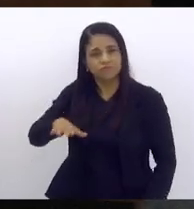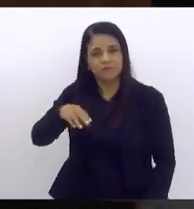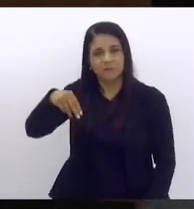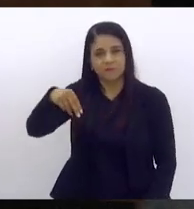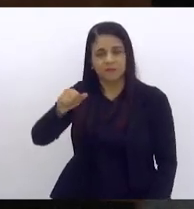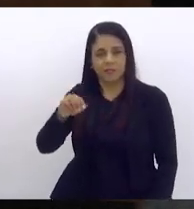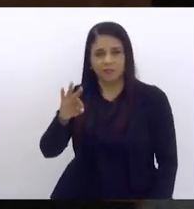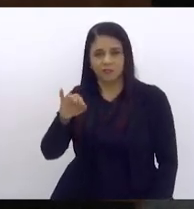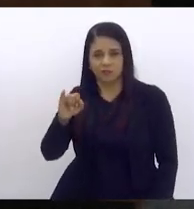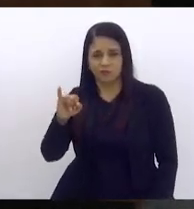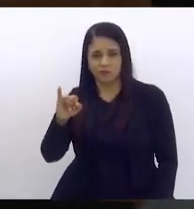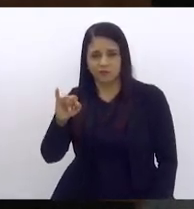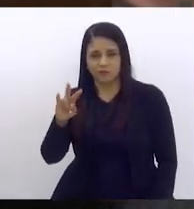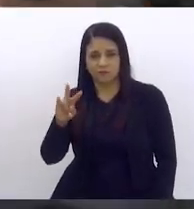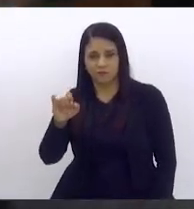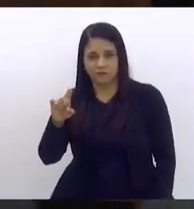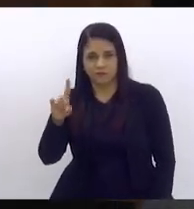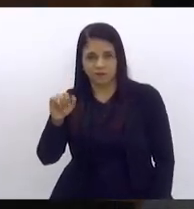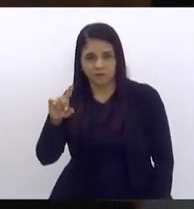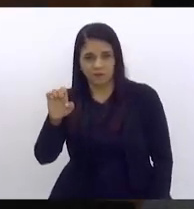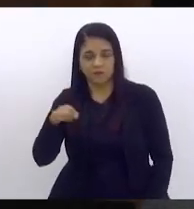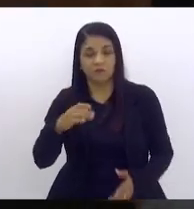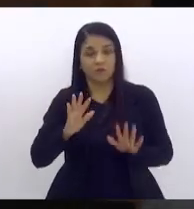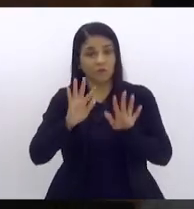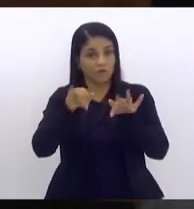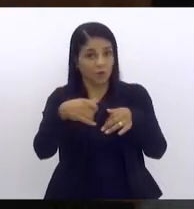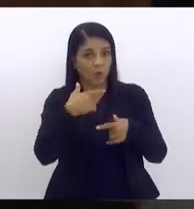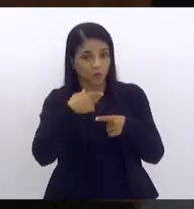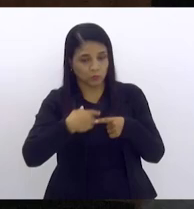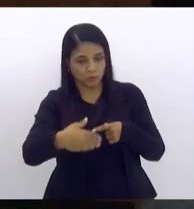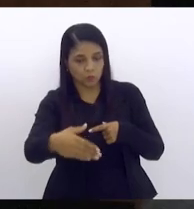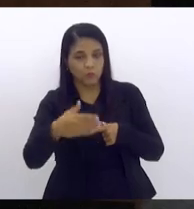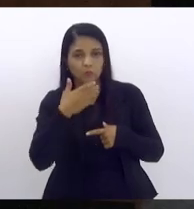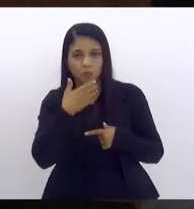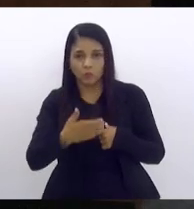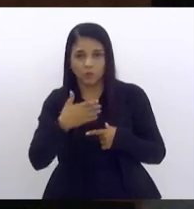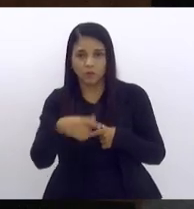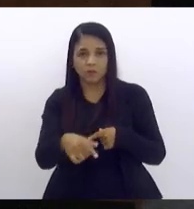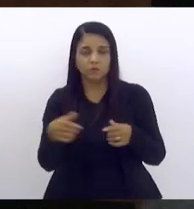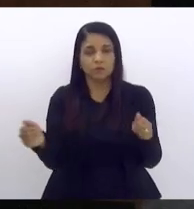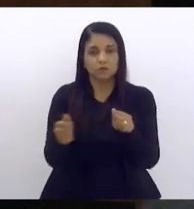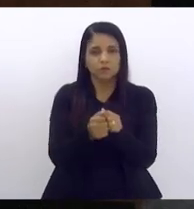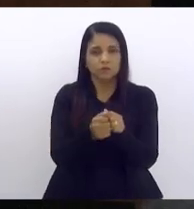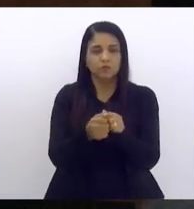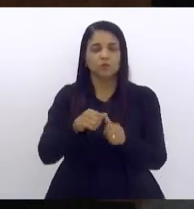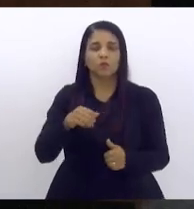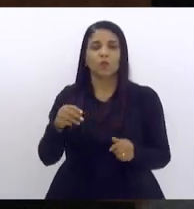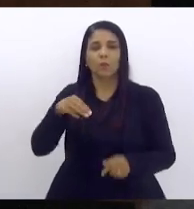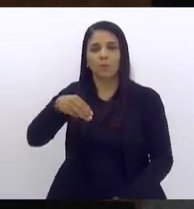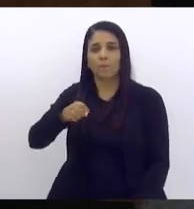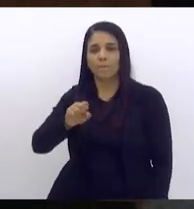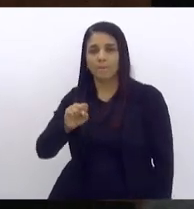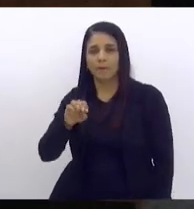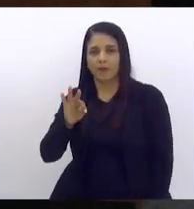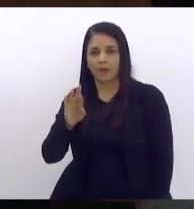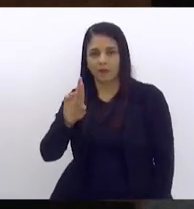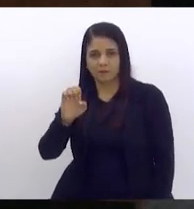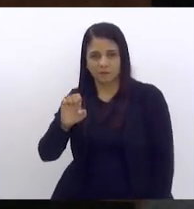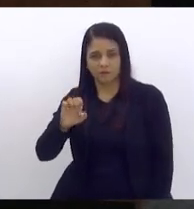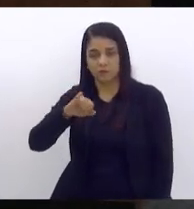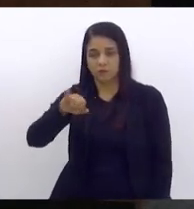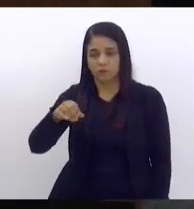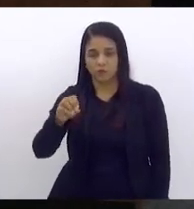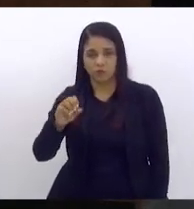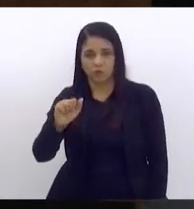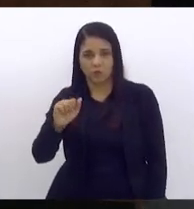feita ainda nesse final do ano, juntamente com o mestre Joaquim, e são dois mestres da